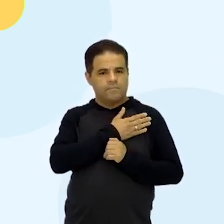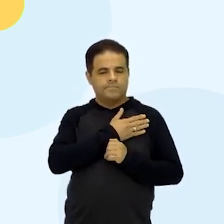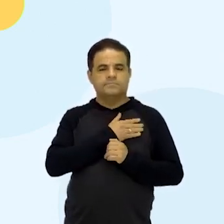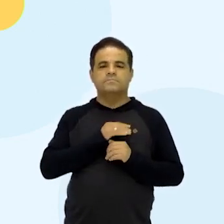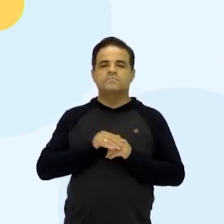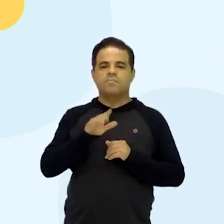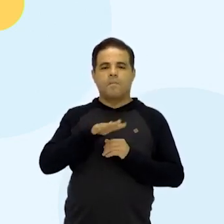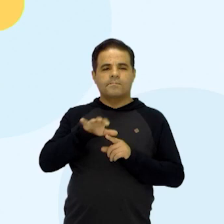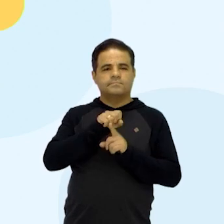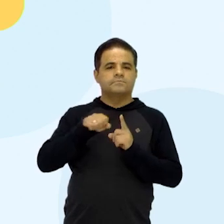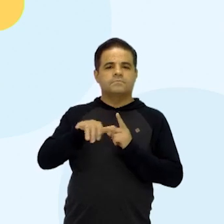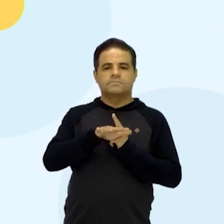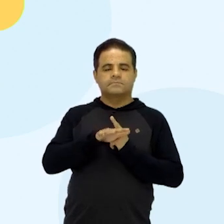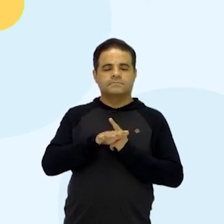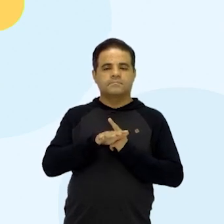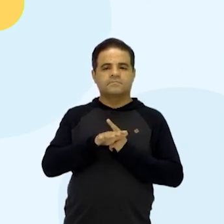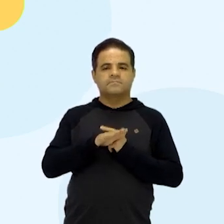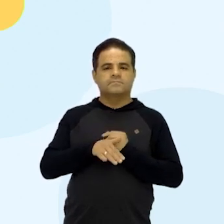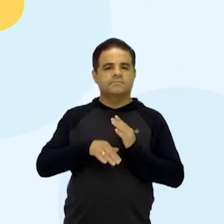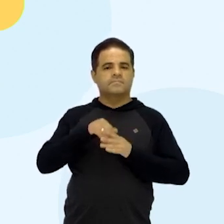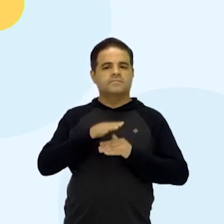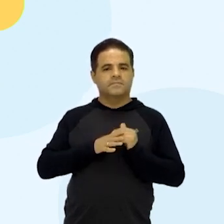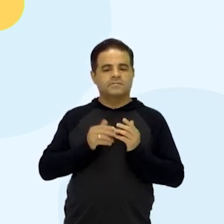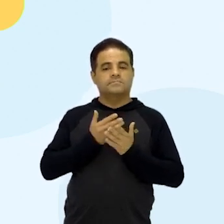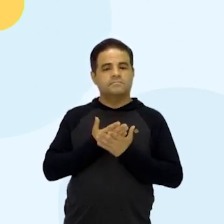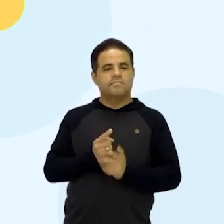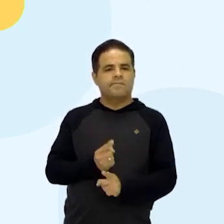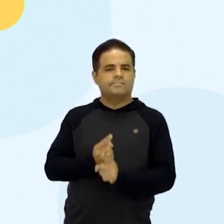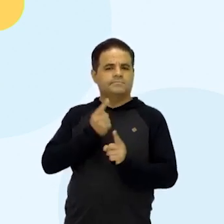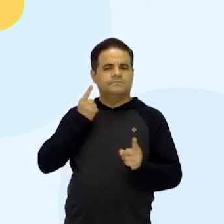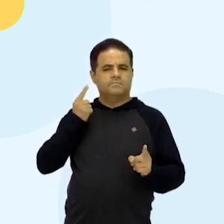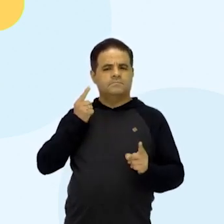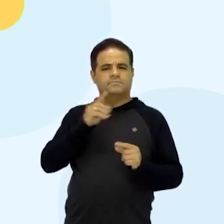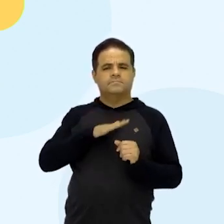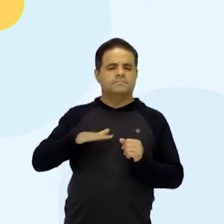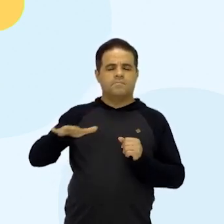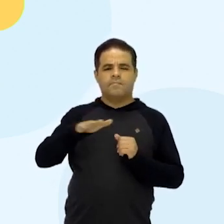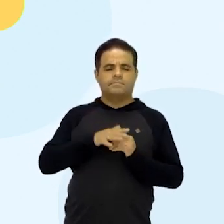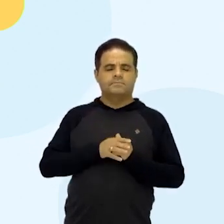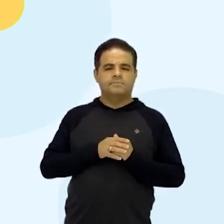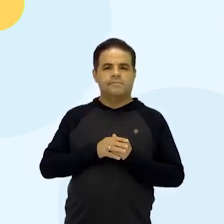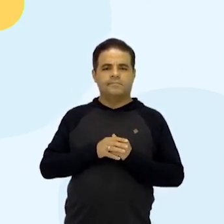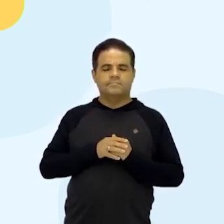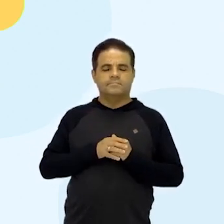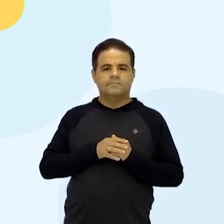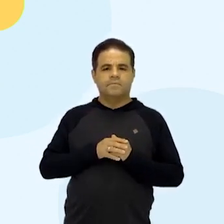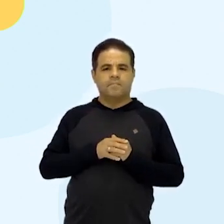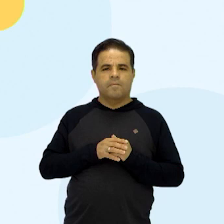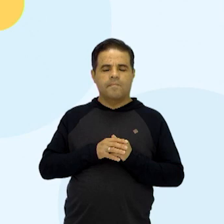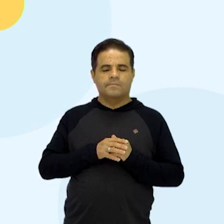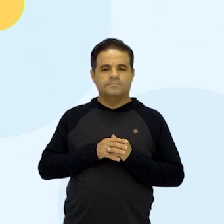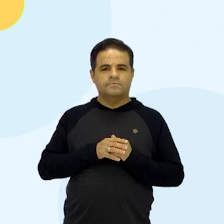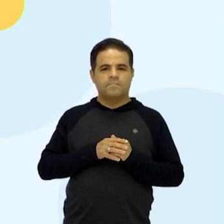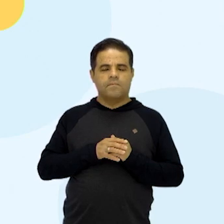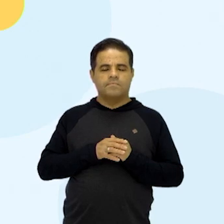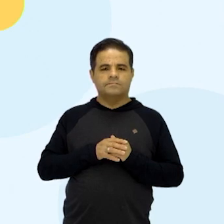a exclusão social, Isolation, o isolamento, Misunderstanding, os